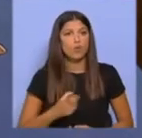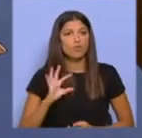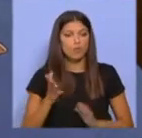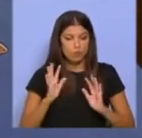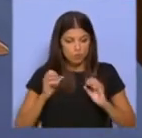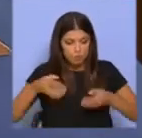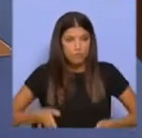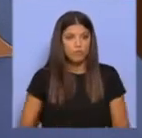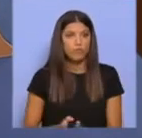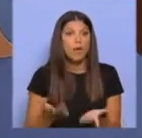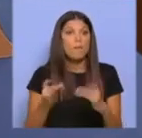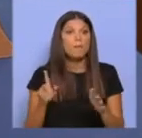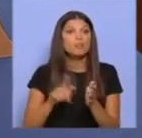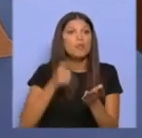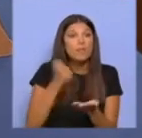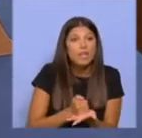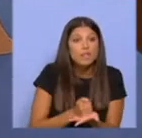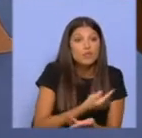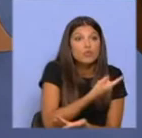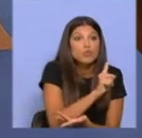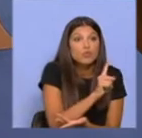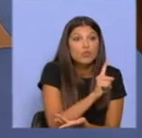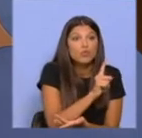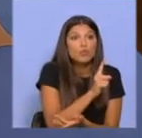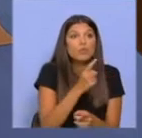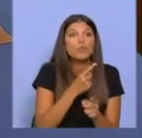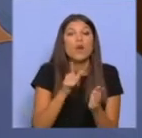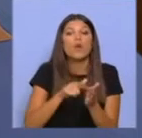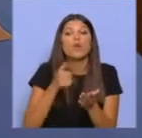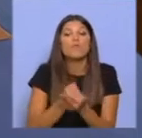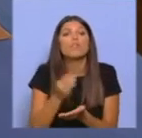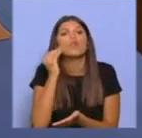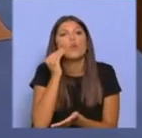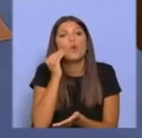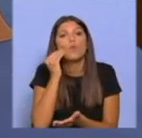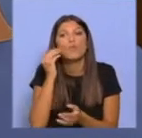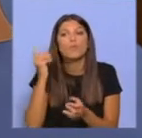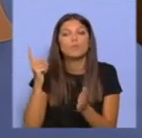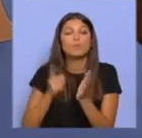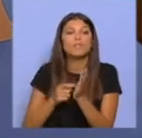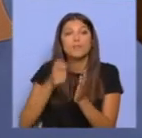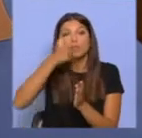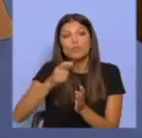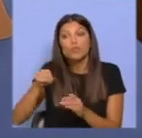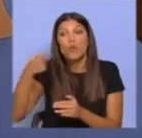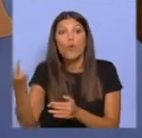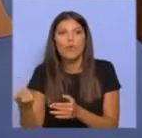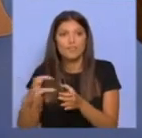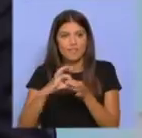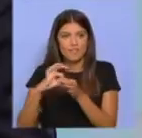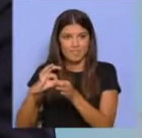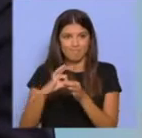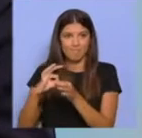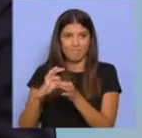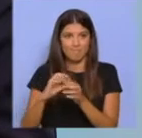pessoas incompletas. Precisamos dos outros para nos completarmos. E é, portanto, nesta ideia relaciono-me, logo existo, eu torno-me